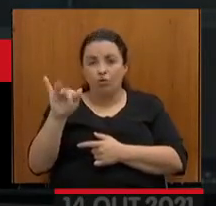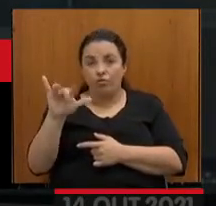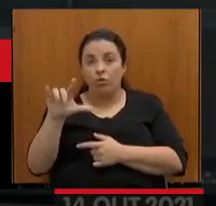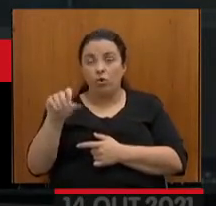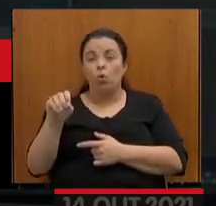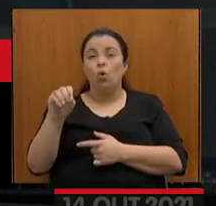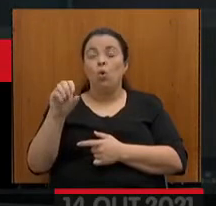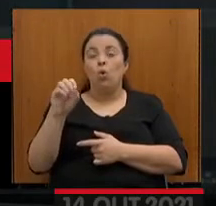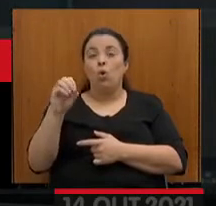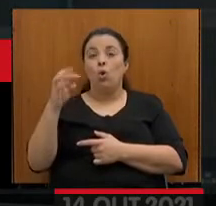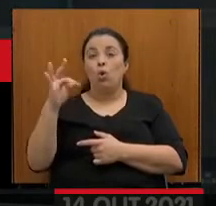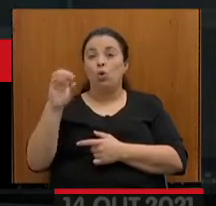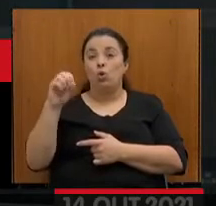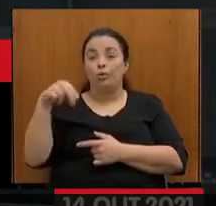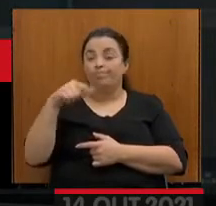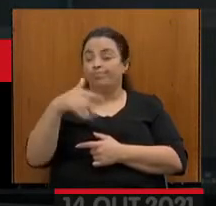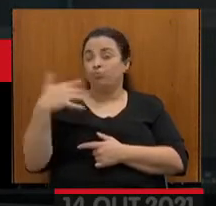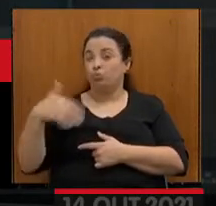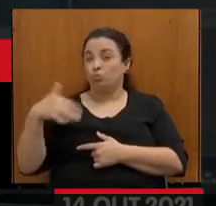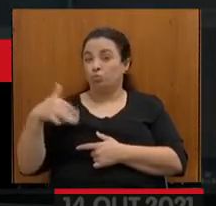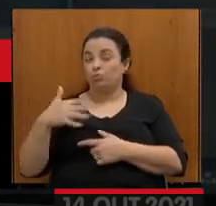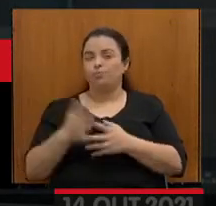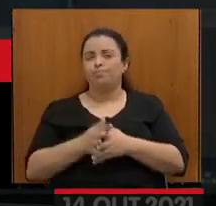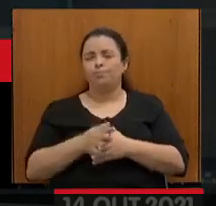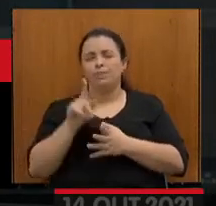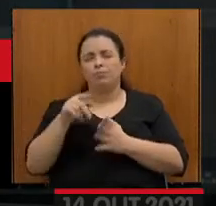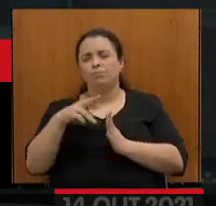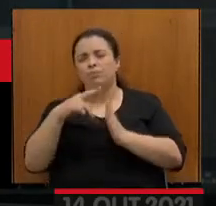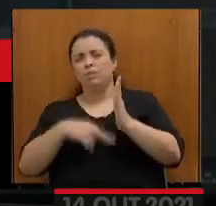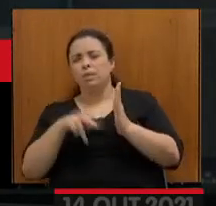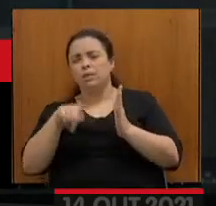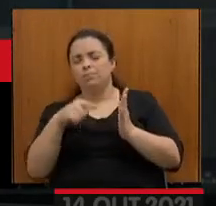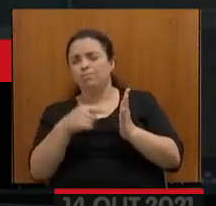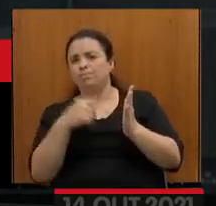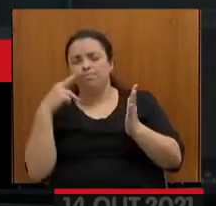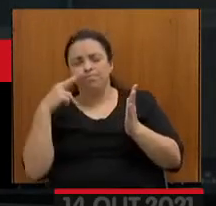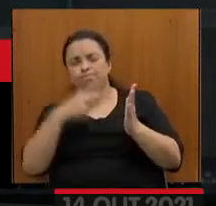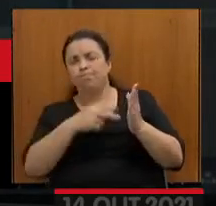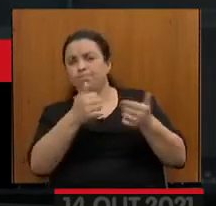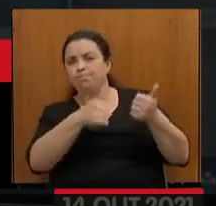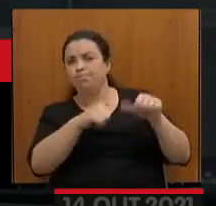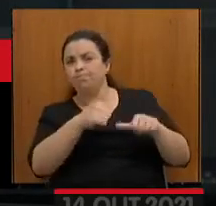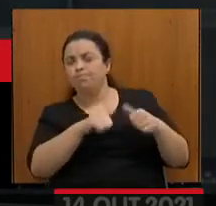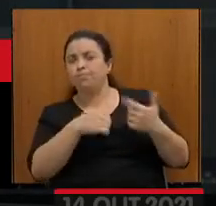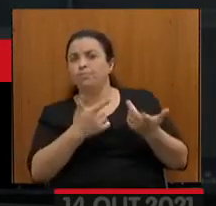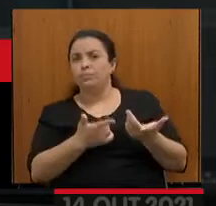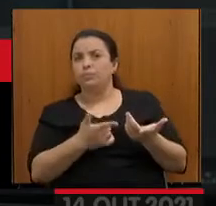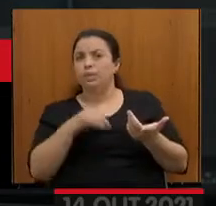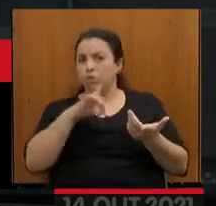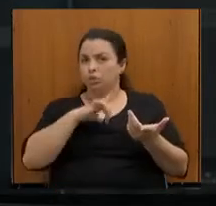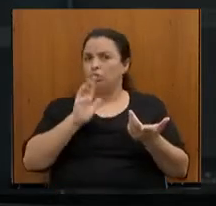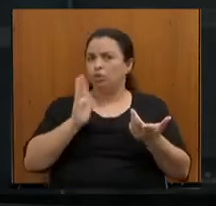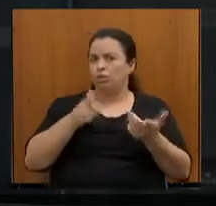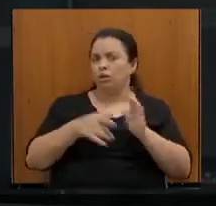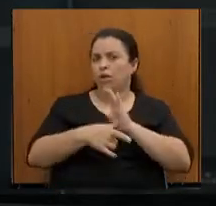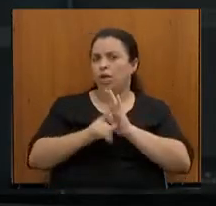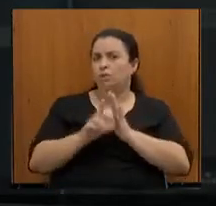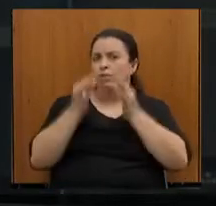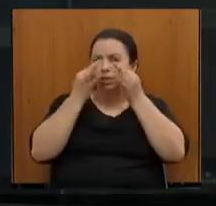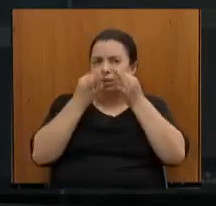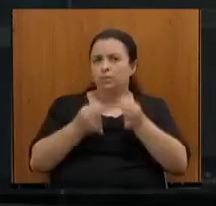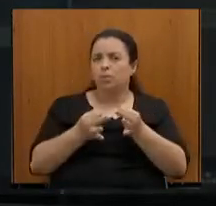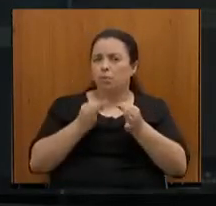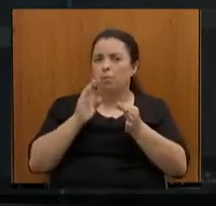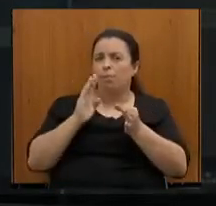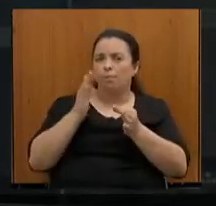nesses relatórios e como já tínhamos aí como plano geral de atuação a atenção primária à saúde, nós